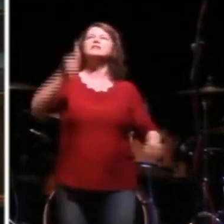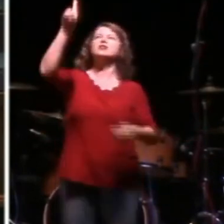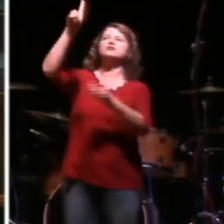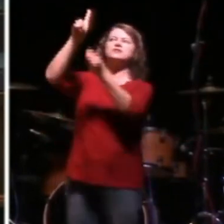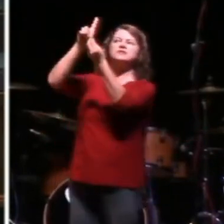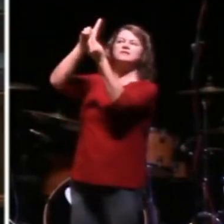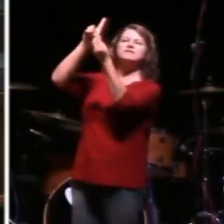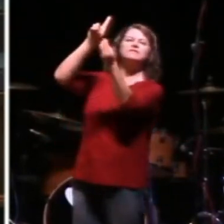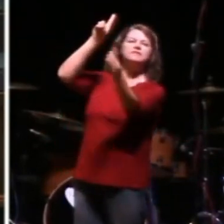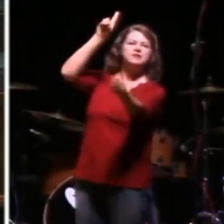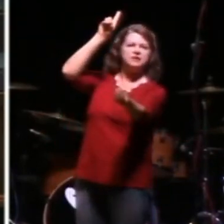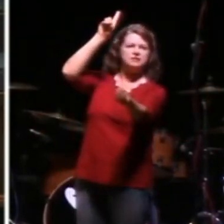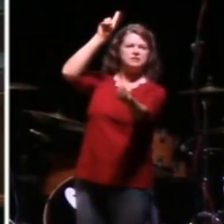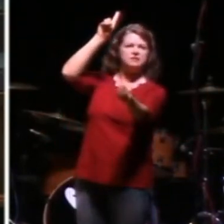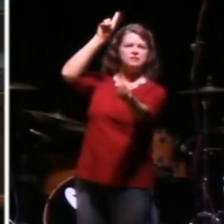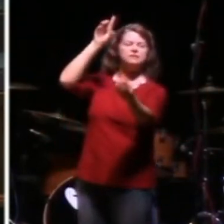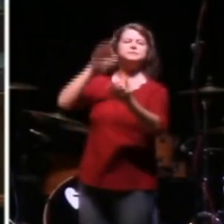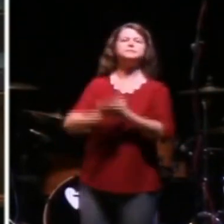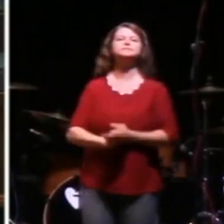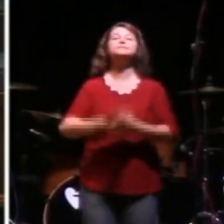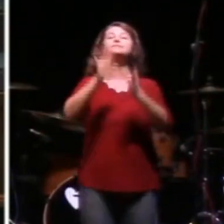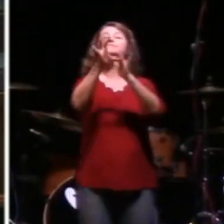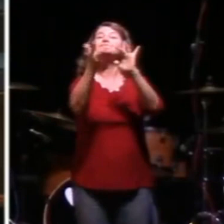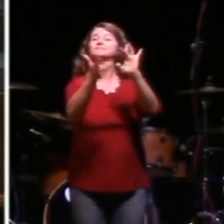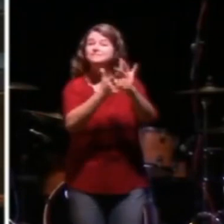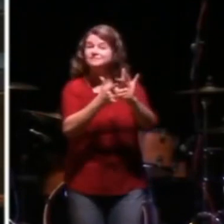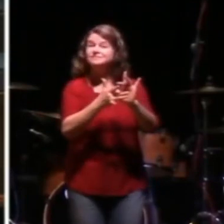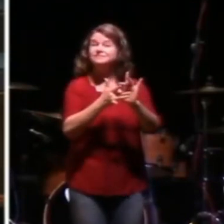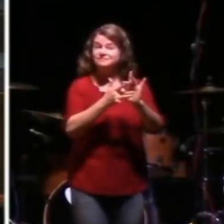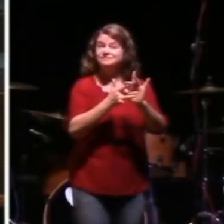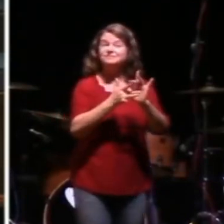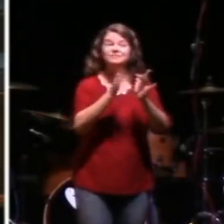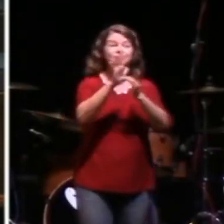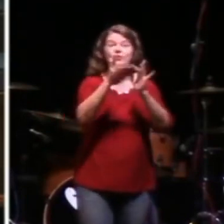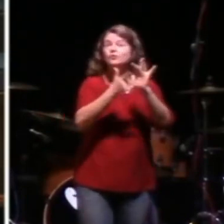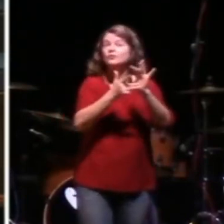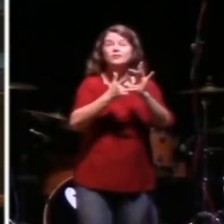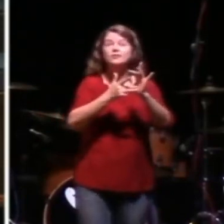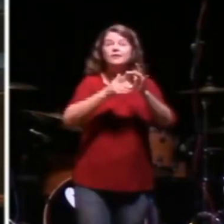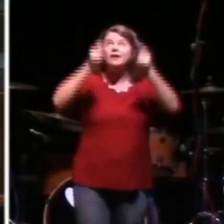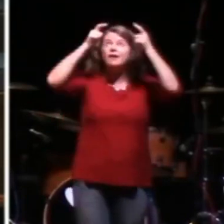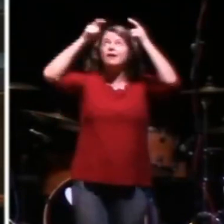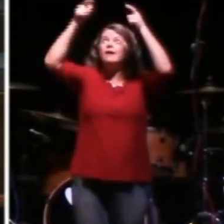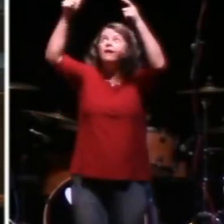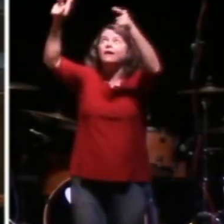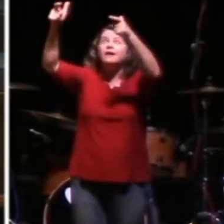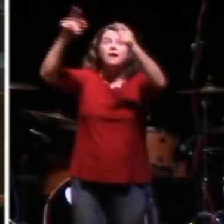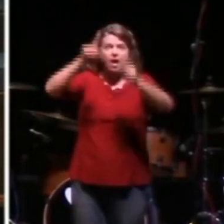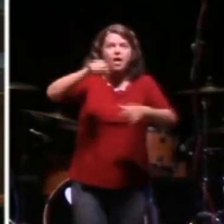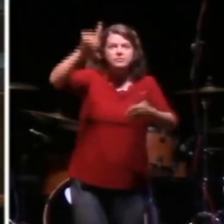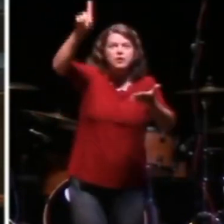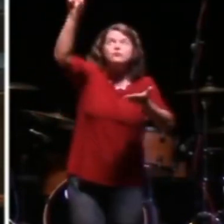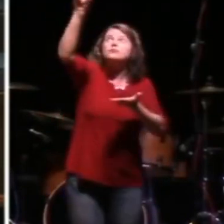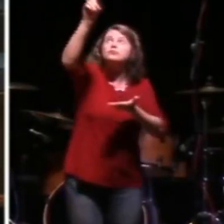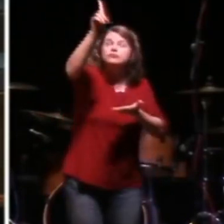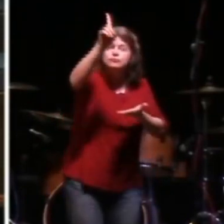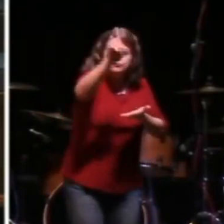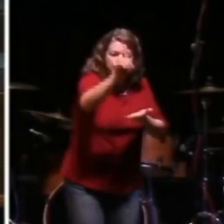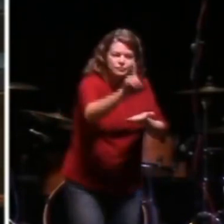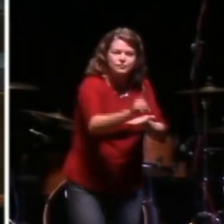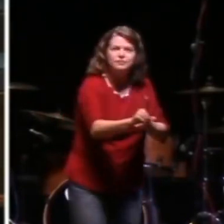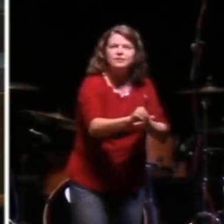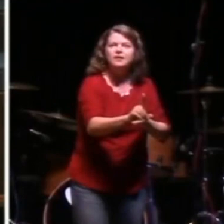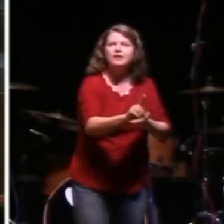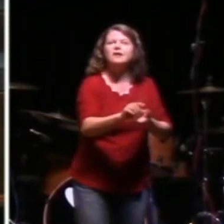na pele de um carpinteiro do filho do carpinteiro disfarçado ele faz o contrário e transforma a água da purificação